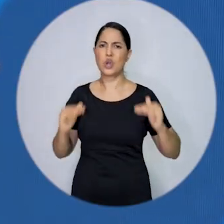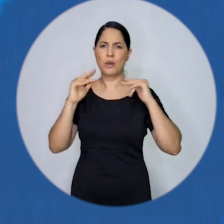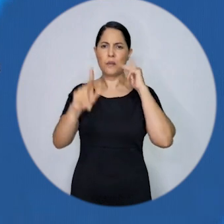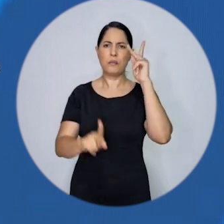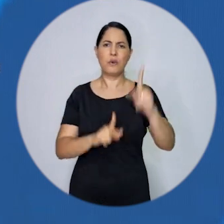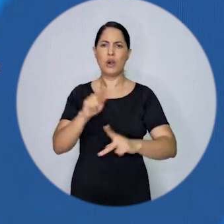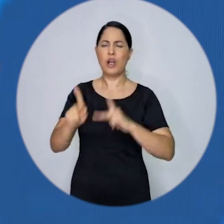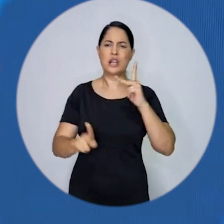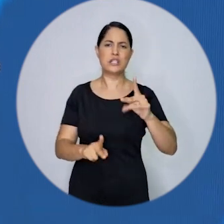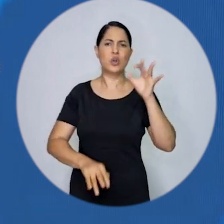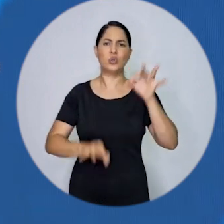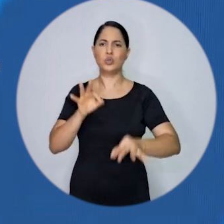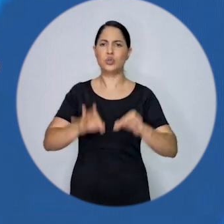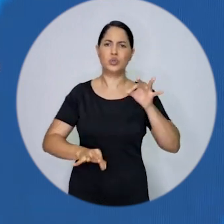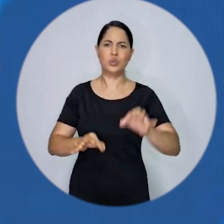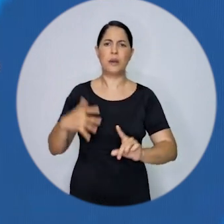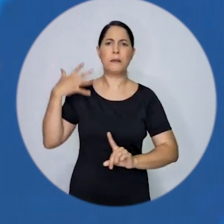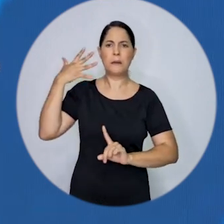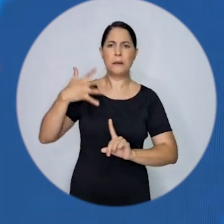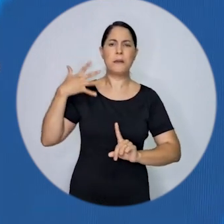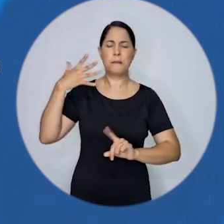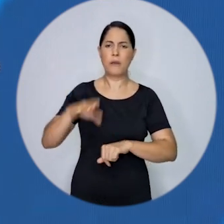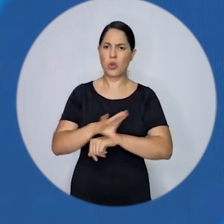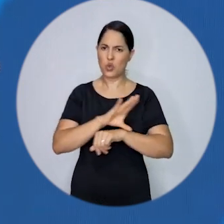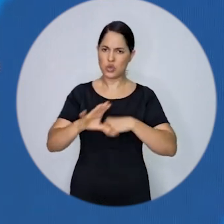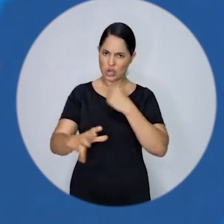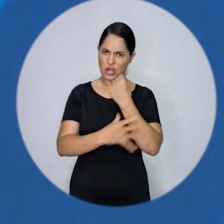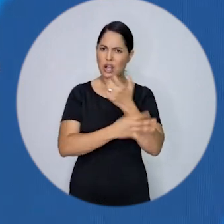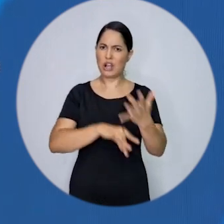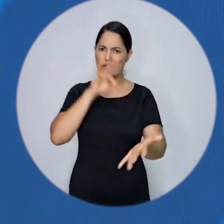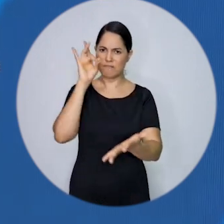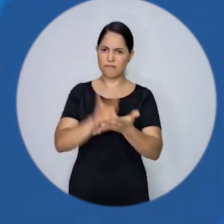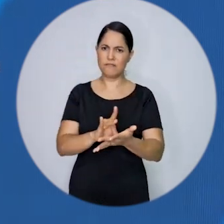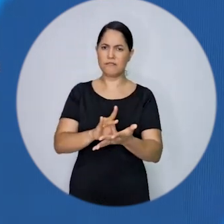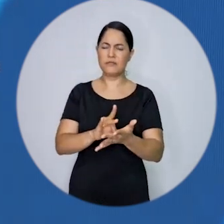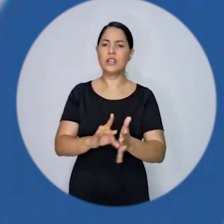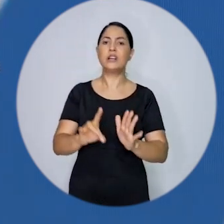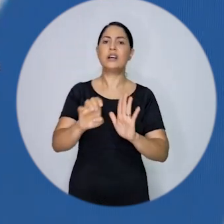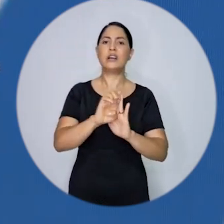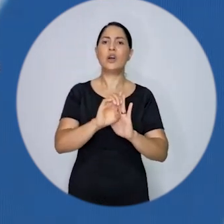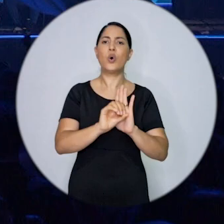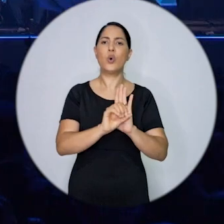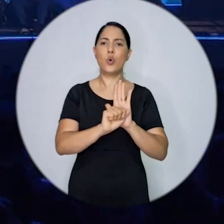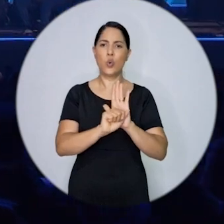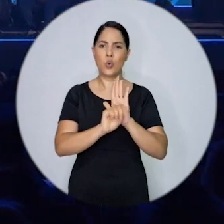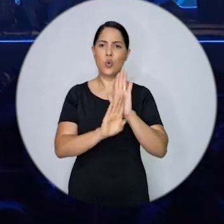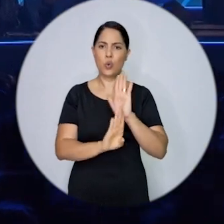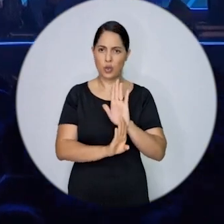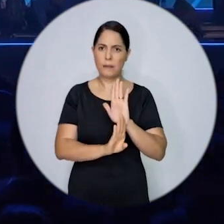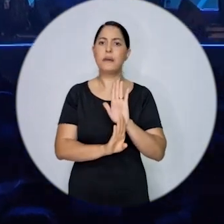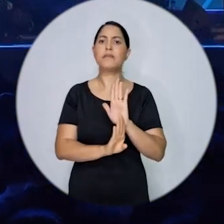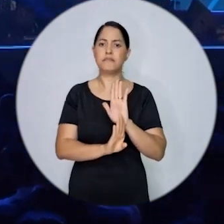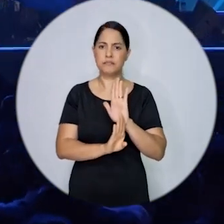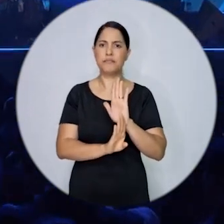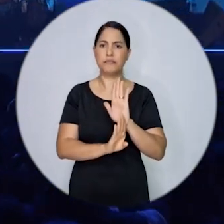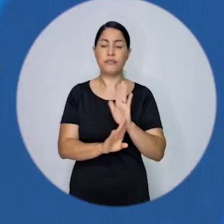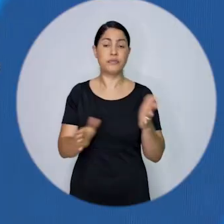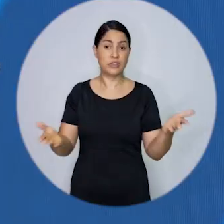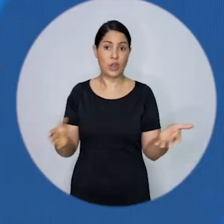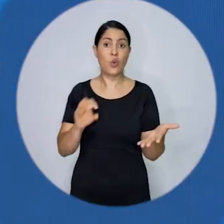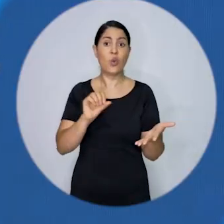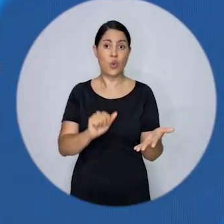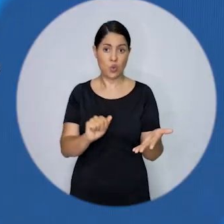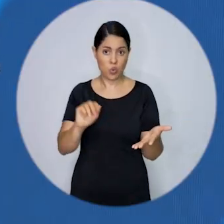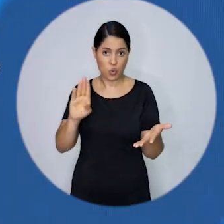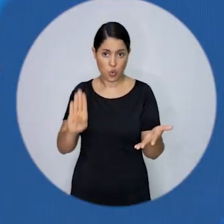soberania popular no espaço judicial, assegurada pela Constituição, pelo Estatuto da Advocacia e da OAB. E a